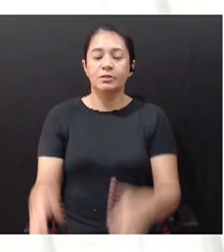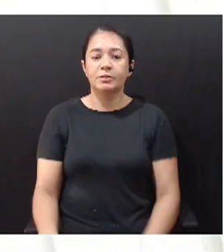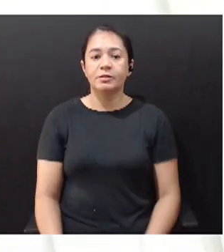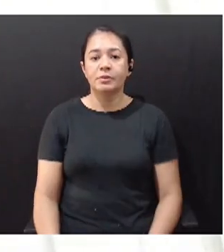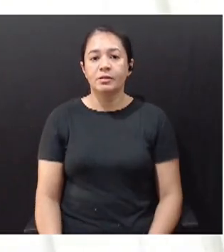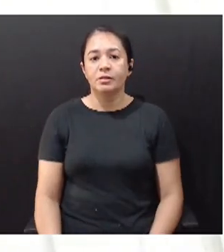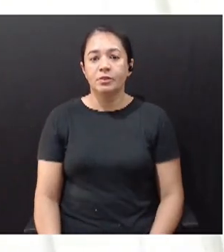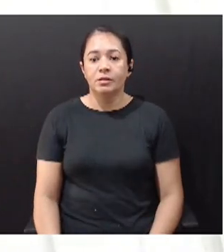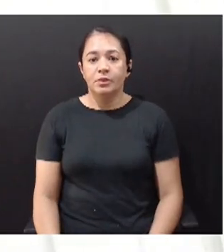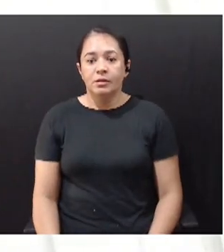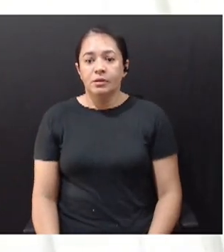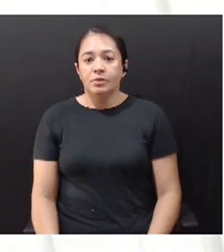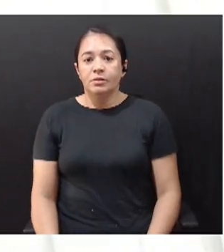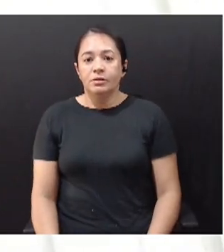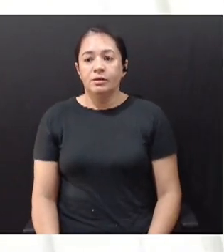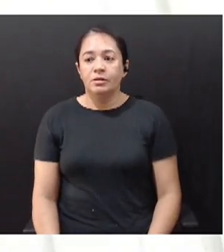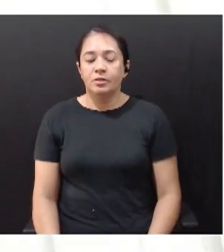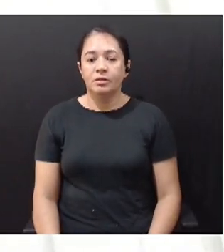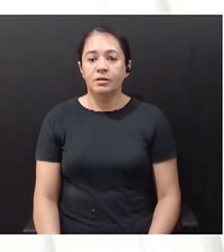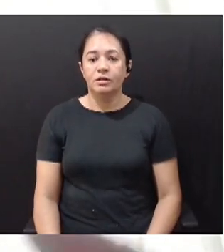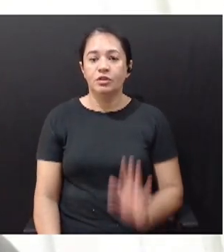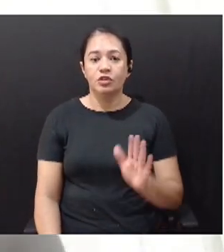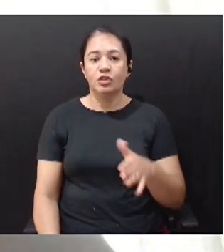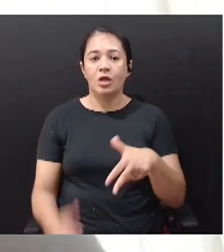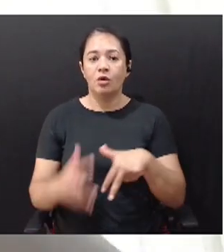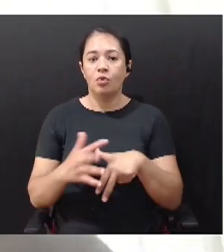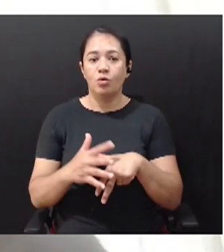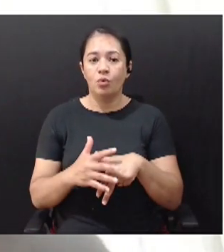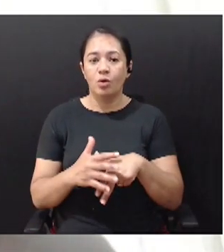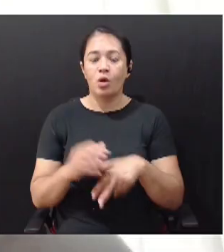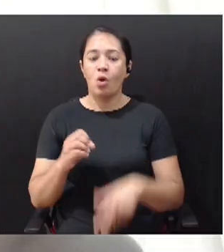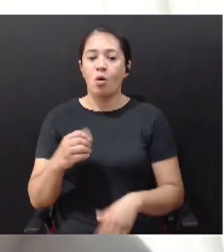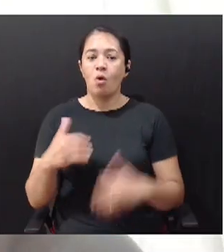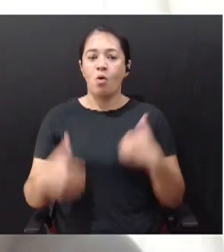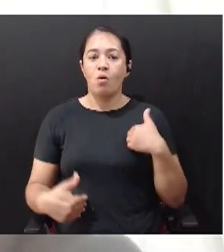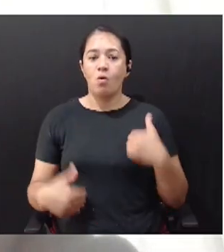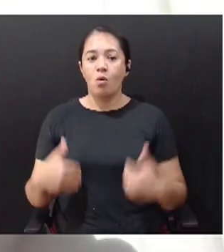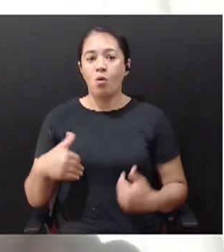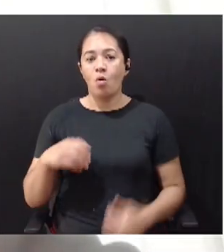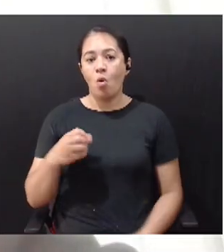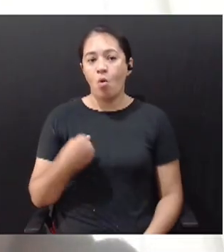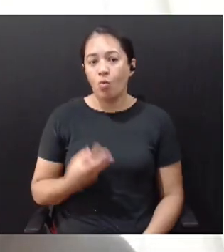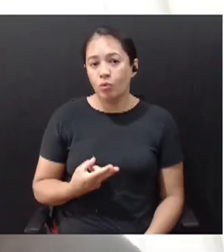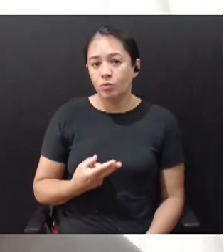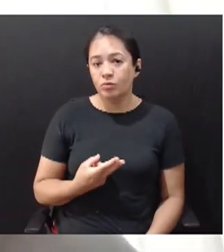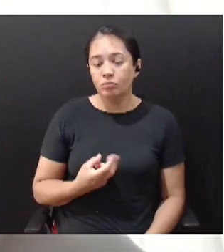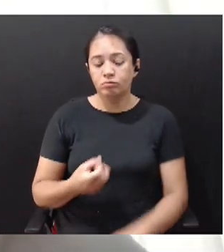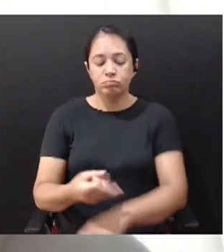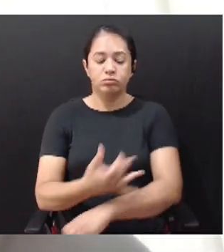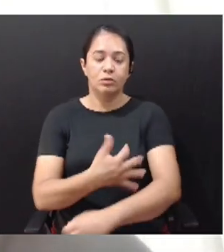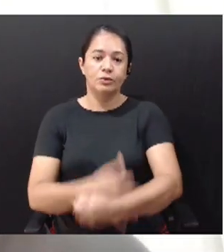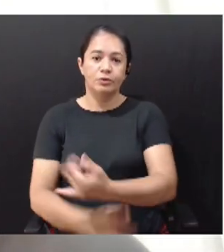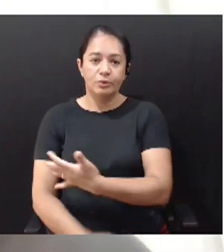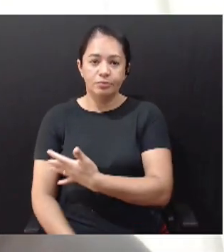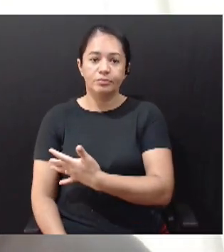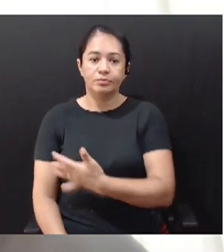já adoeceu, ou fisicamente ou emocionalmente, né? Com uma ansiedade